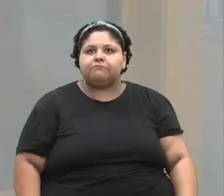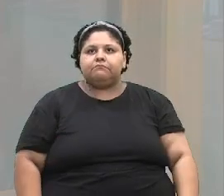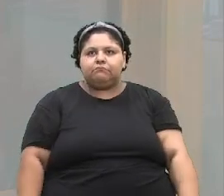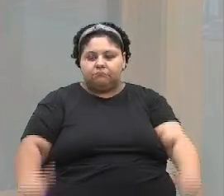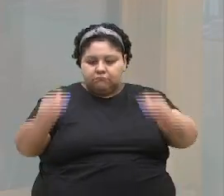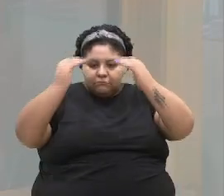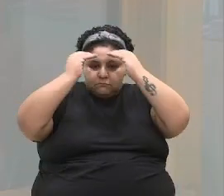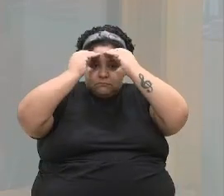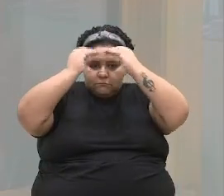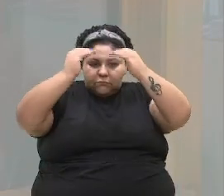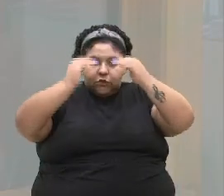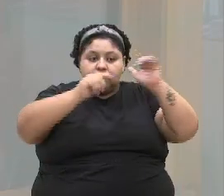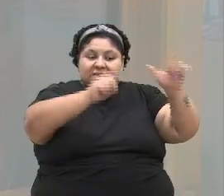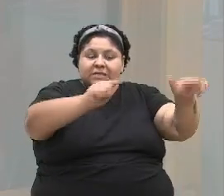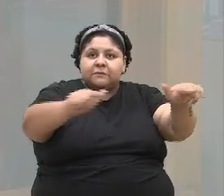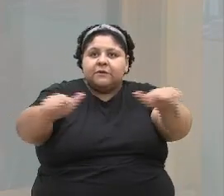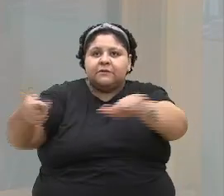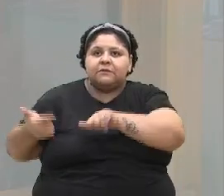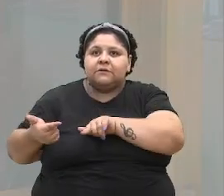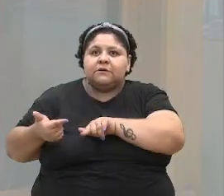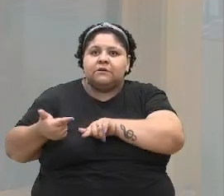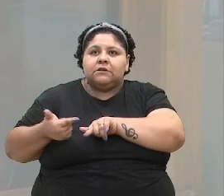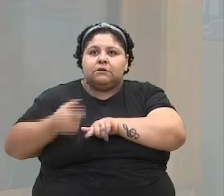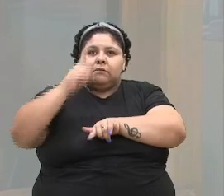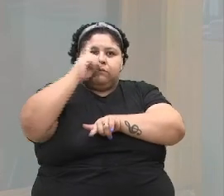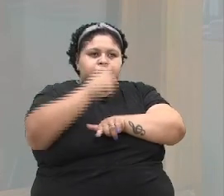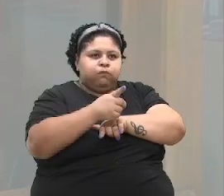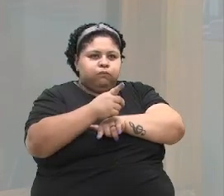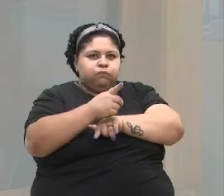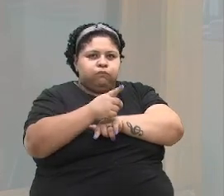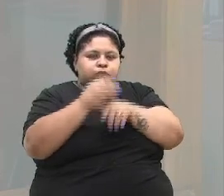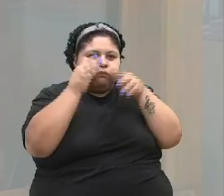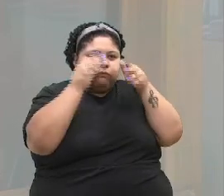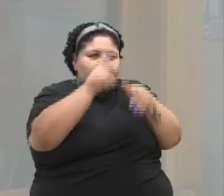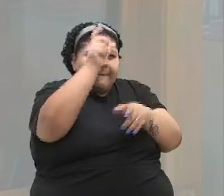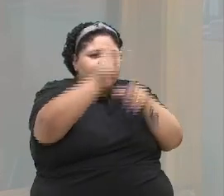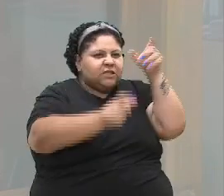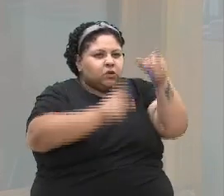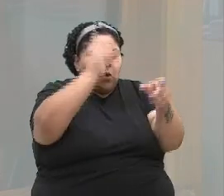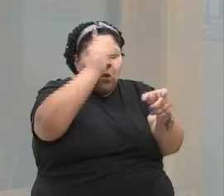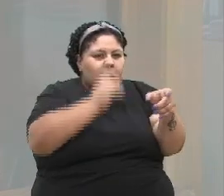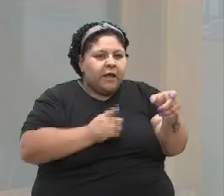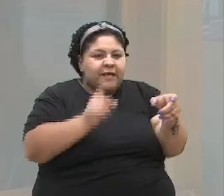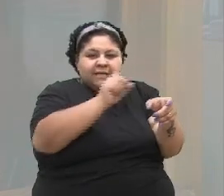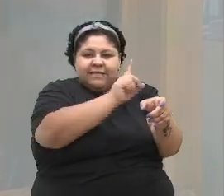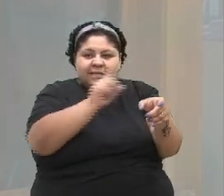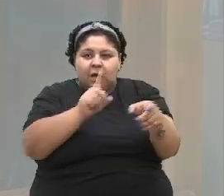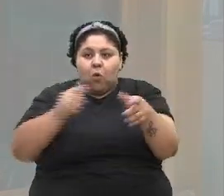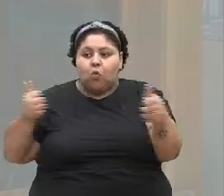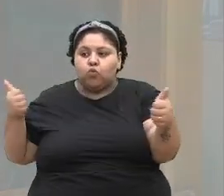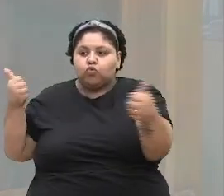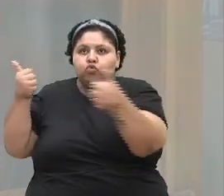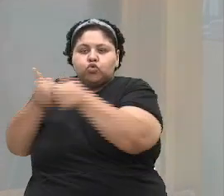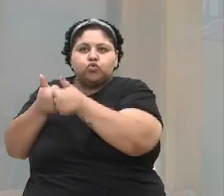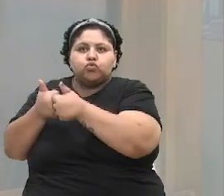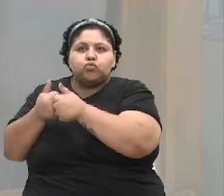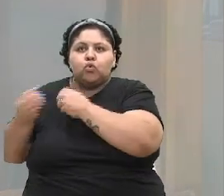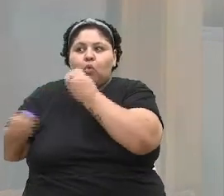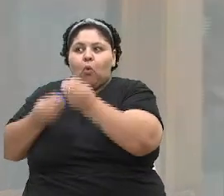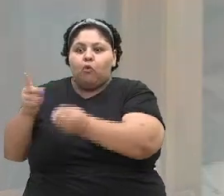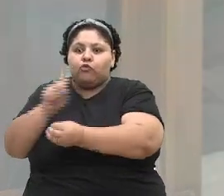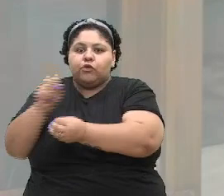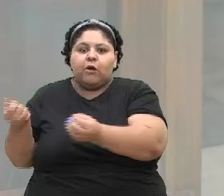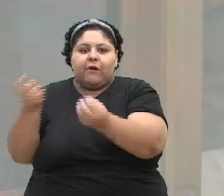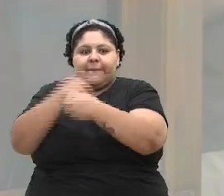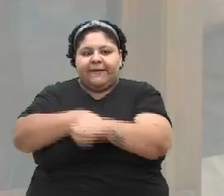Respeite seus espaços. Dirija-se à pessoa com deficiência e não a quem está ao lado como se ele não fosse capaz.